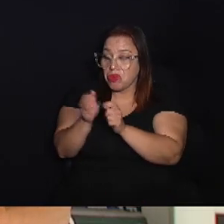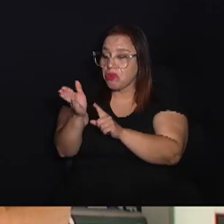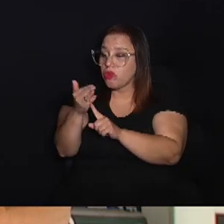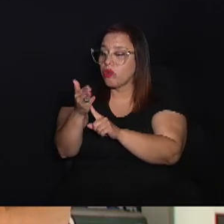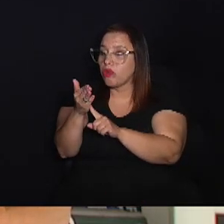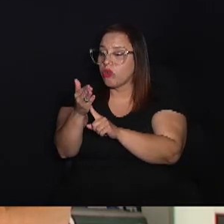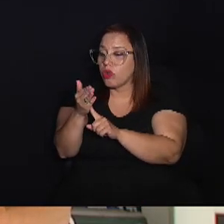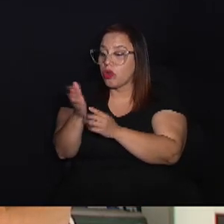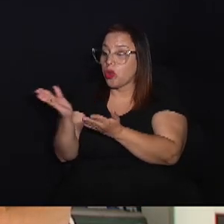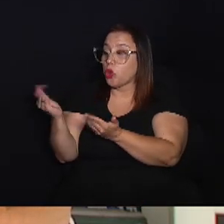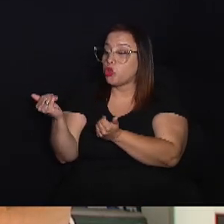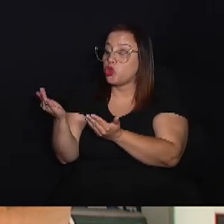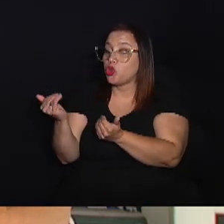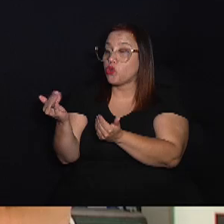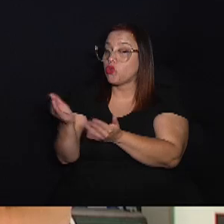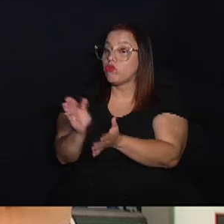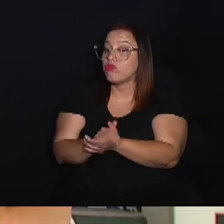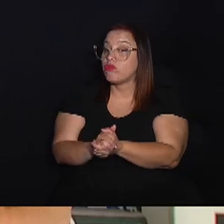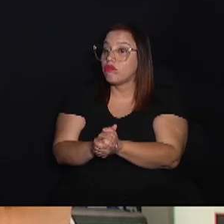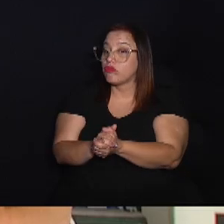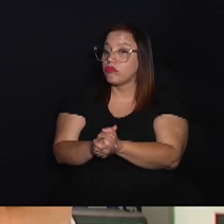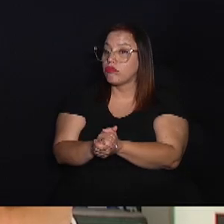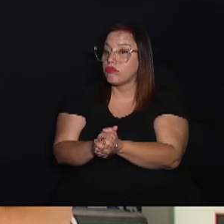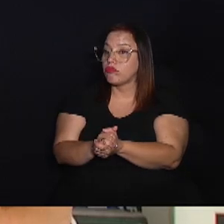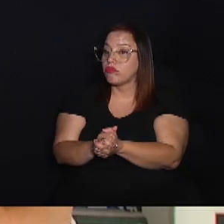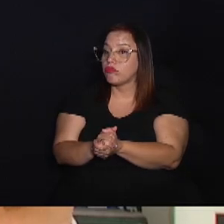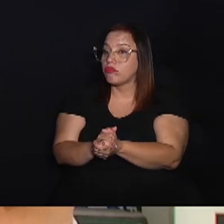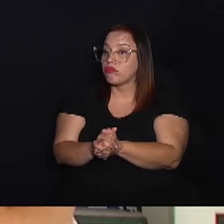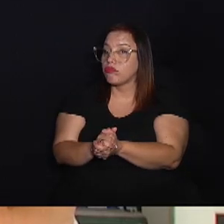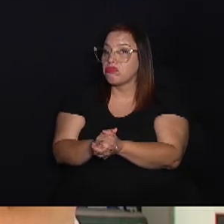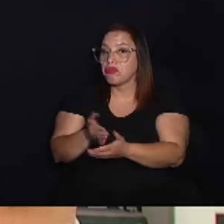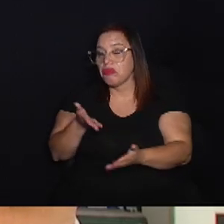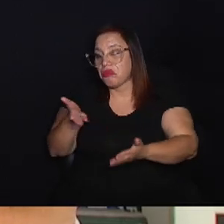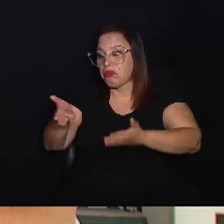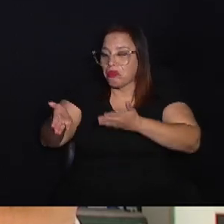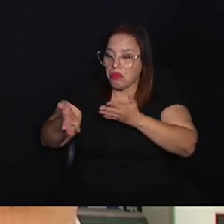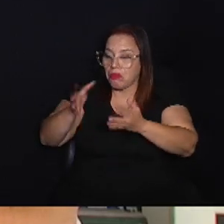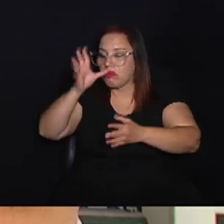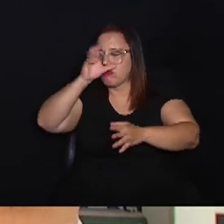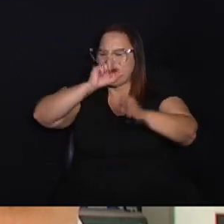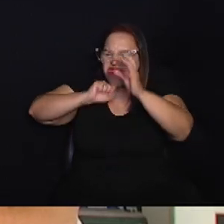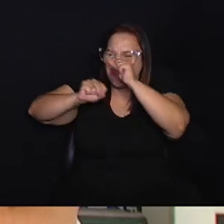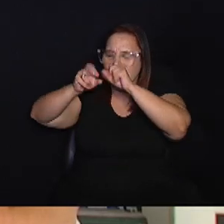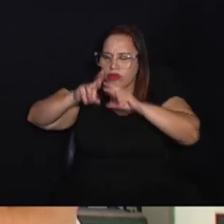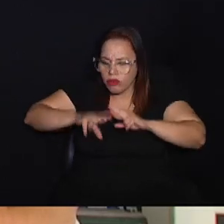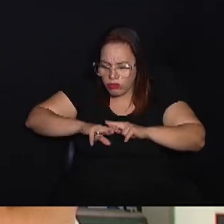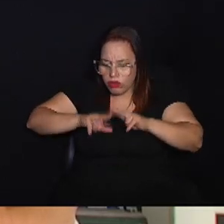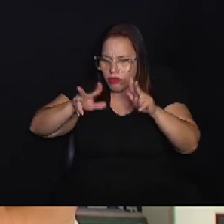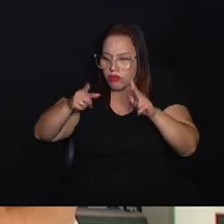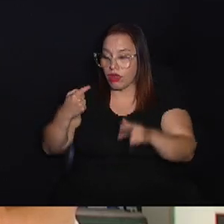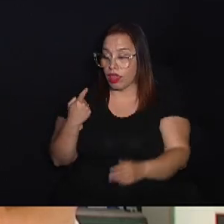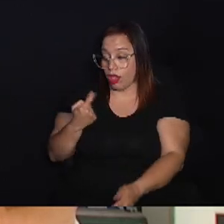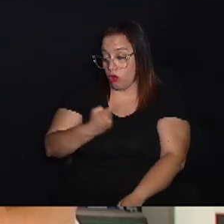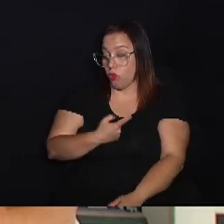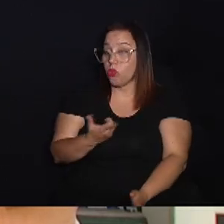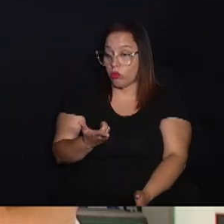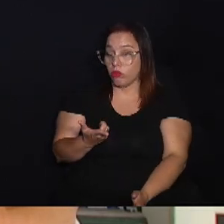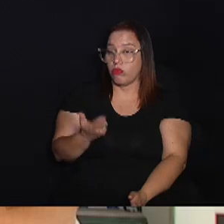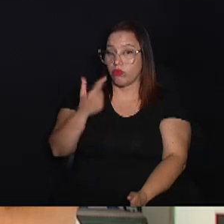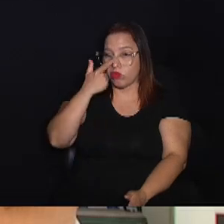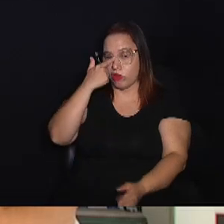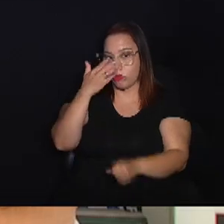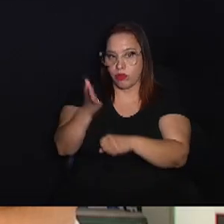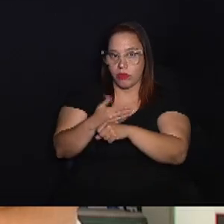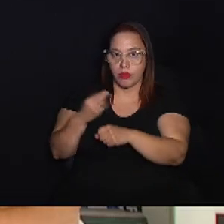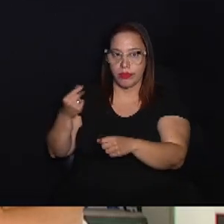tecnologia, os jovens, que tem uma maneira de aprendizado diferente da nossa, né?